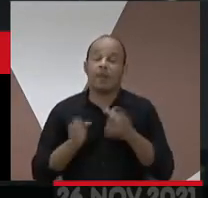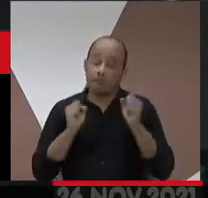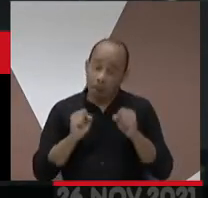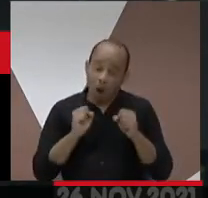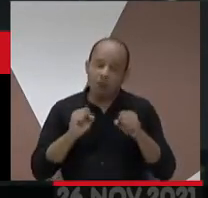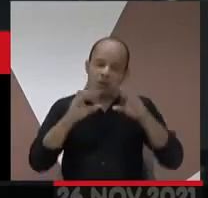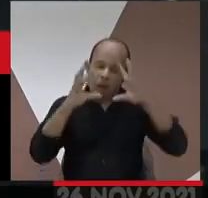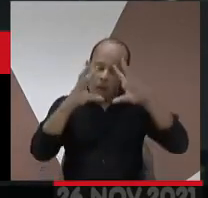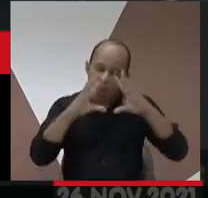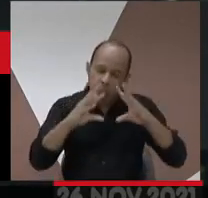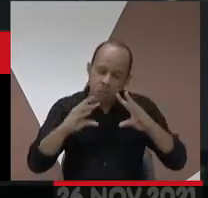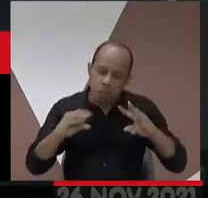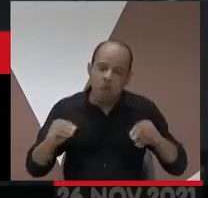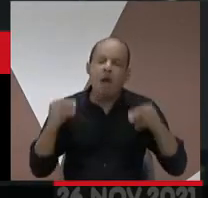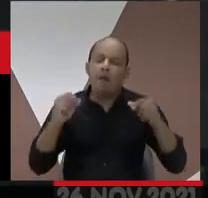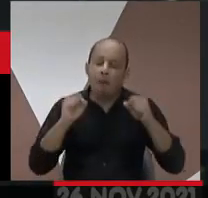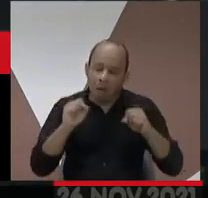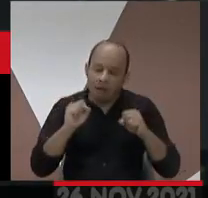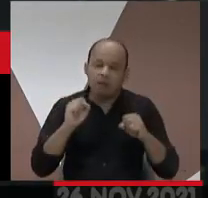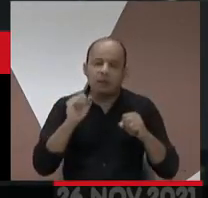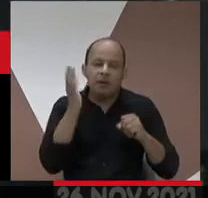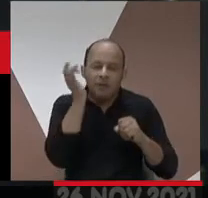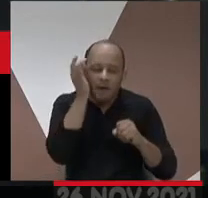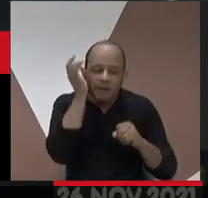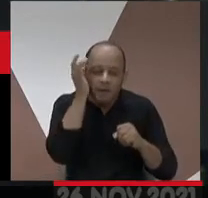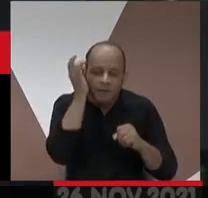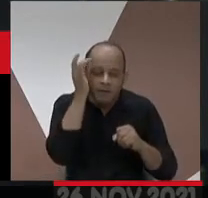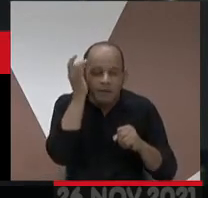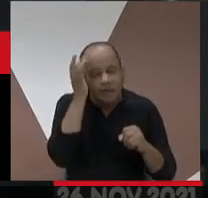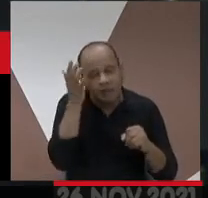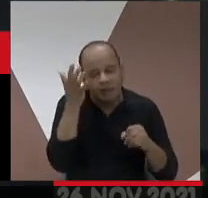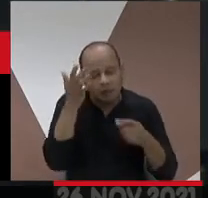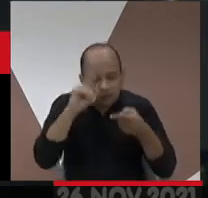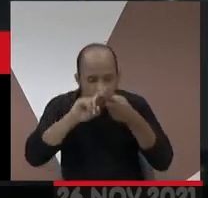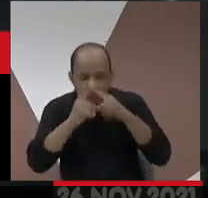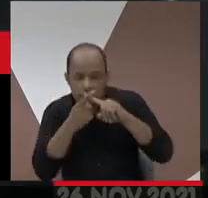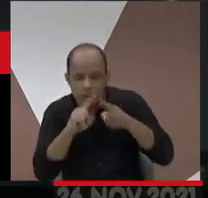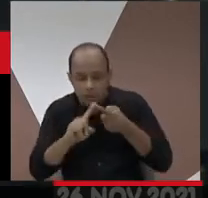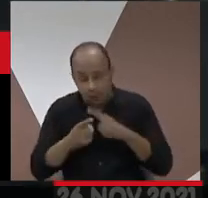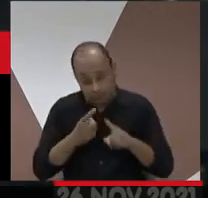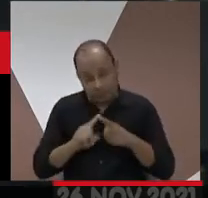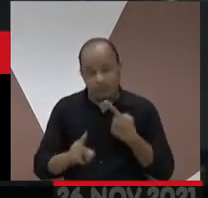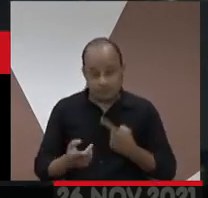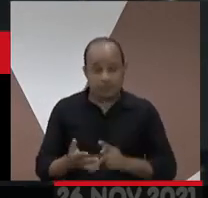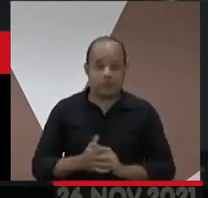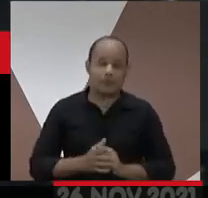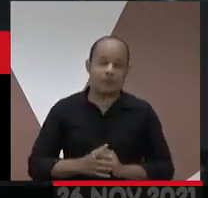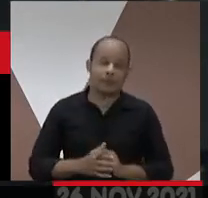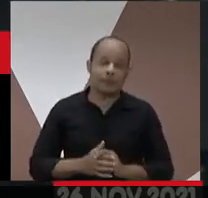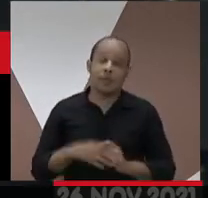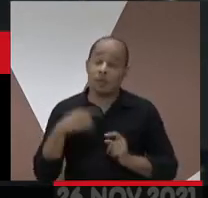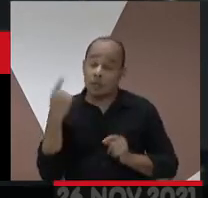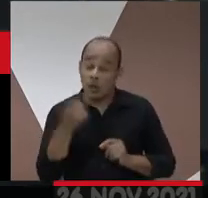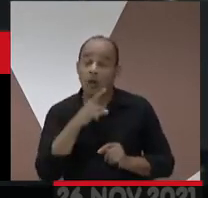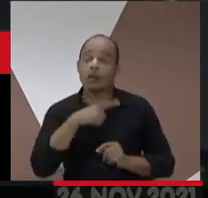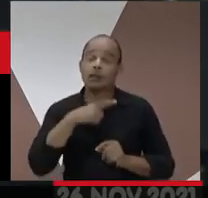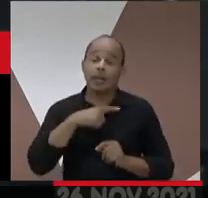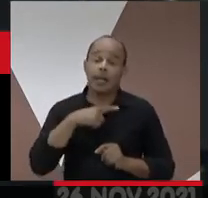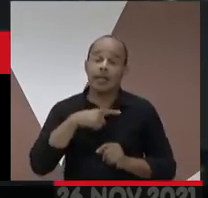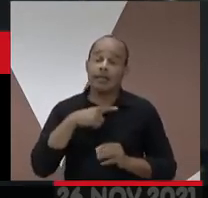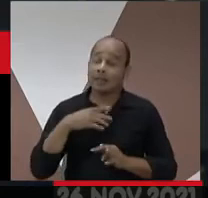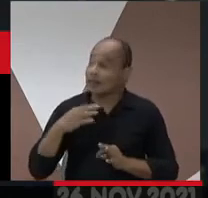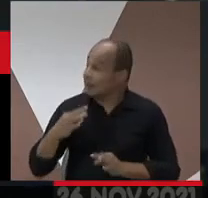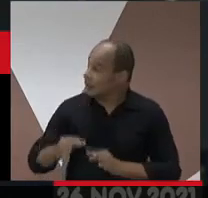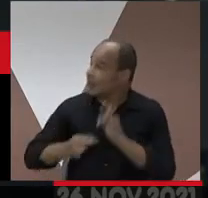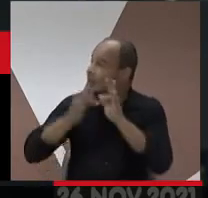garantindo a fauna, garantindo também, hoje tem tecnologia, eu não sou engenheiro, mas se você acessa na